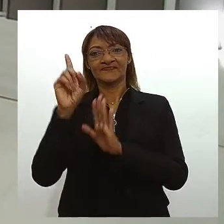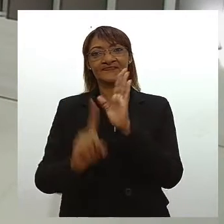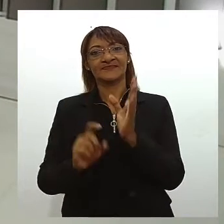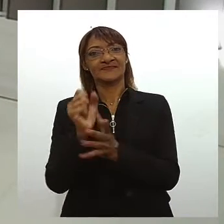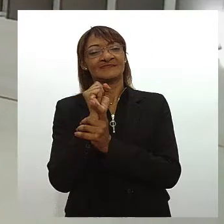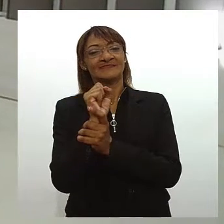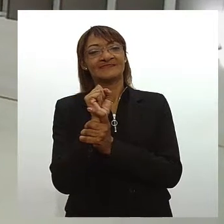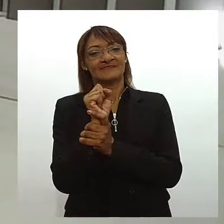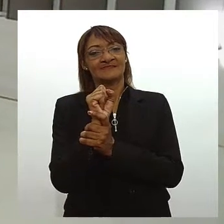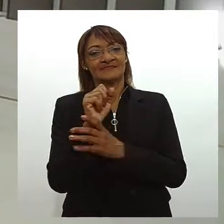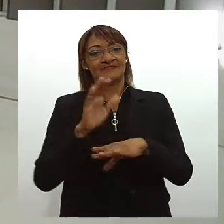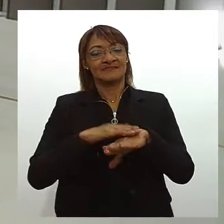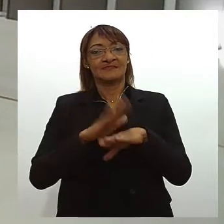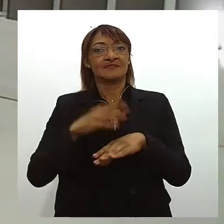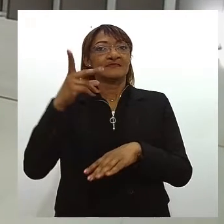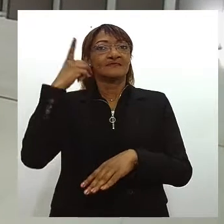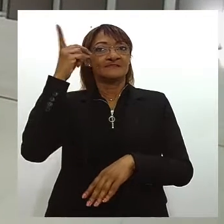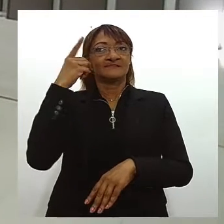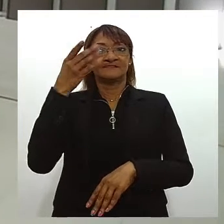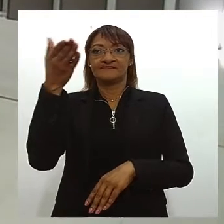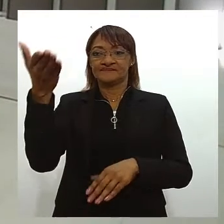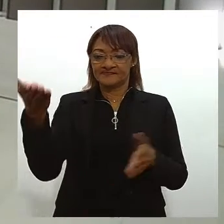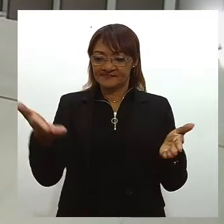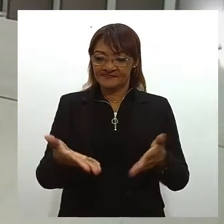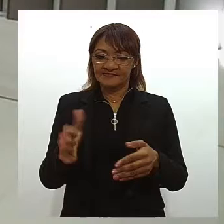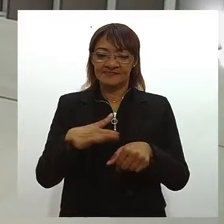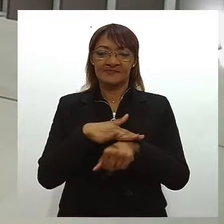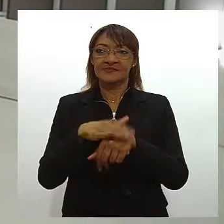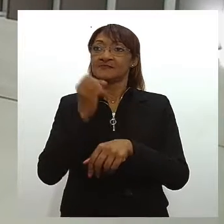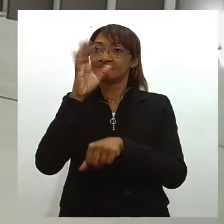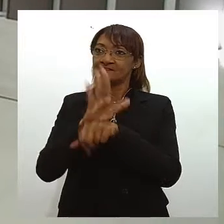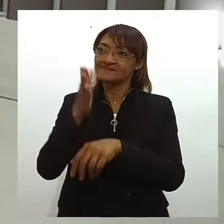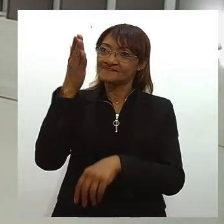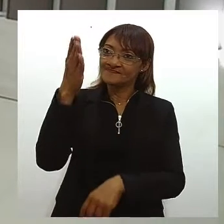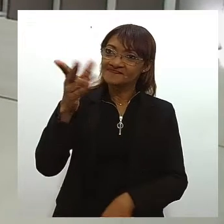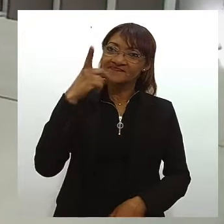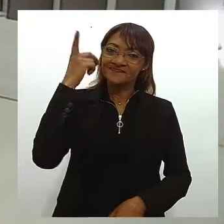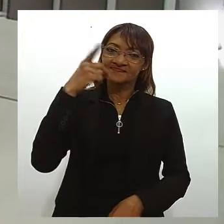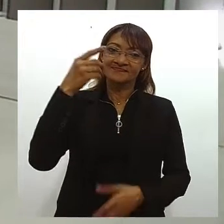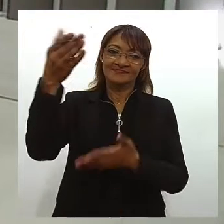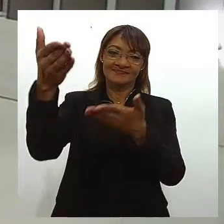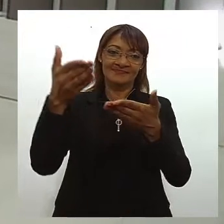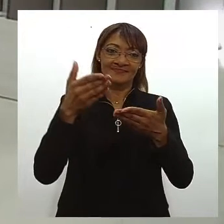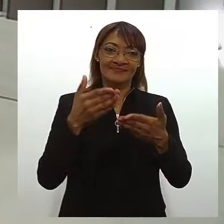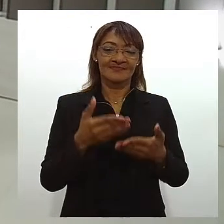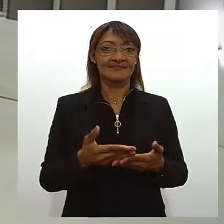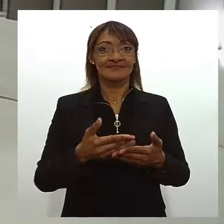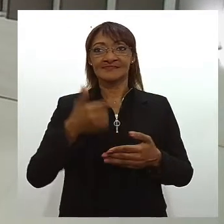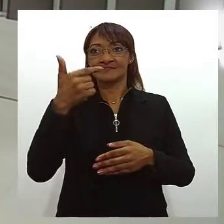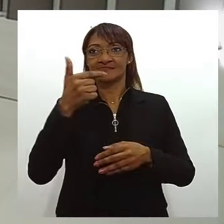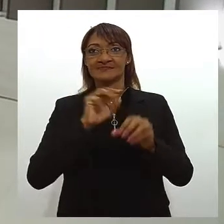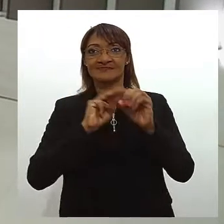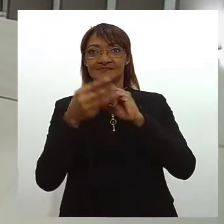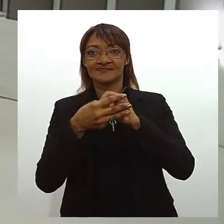com o parlamentar que eu converso a partir de agora. Boa tarde, deputado. Seja bem-vindo ao Jornal da Alese, segunda edição.